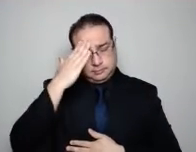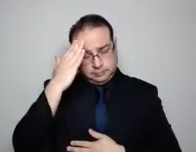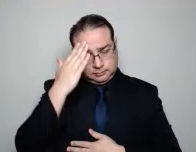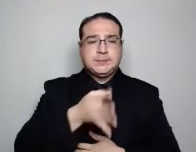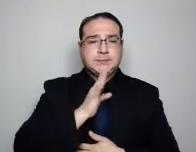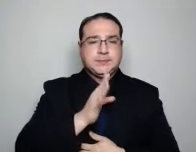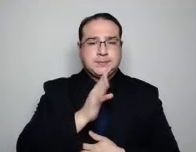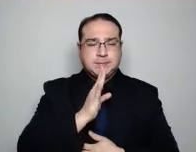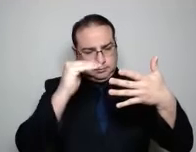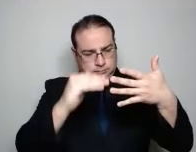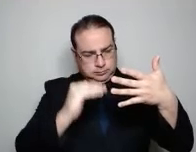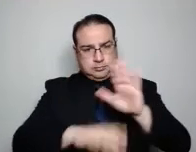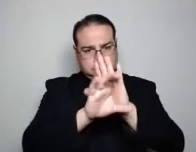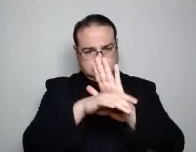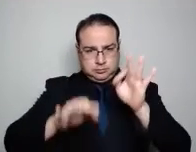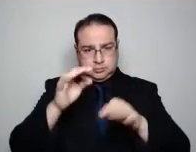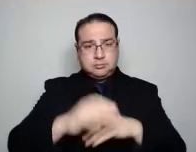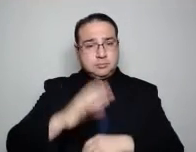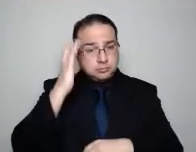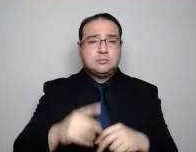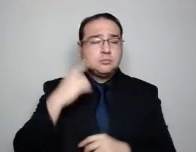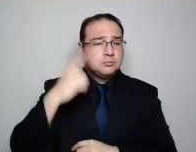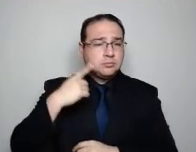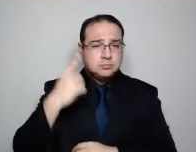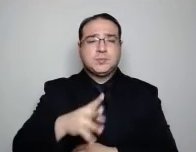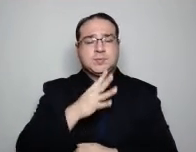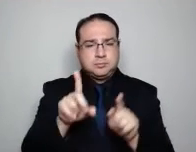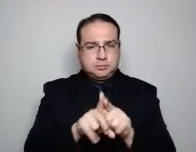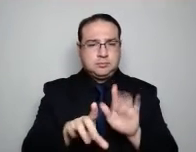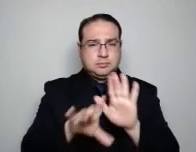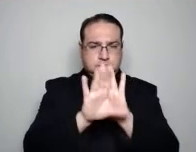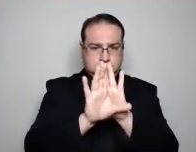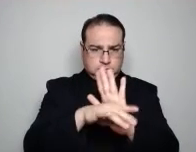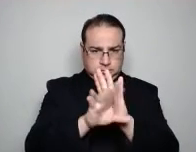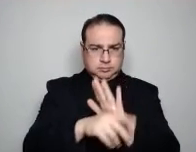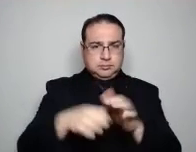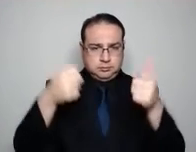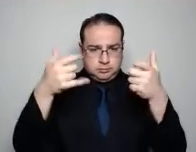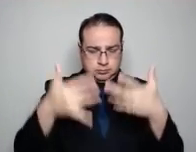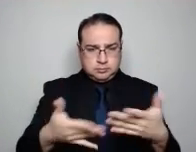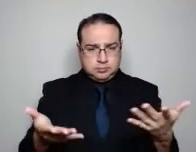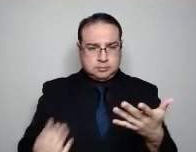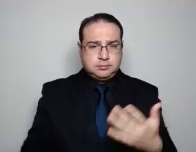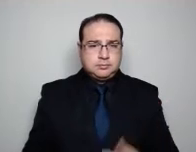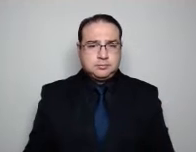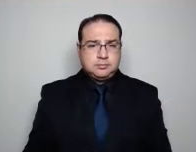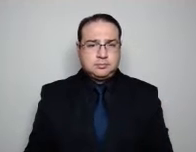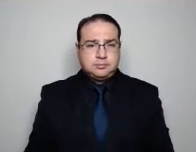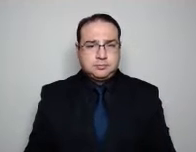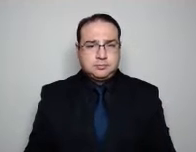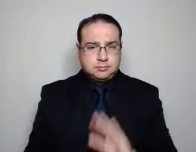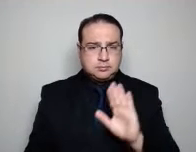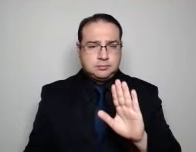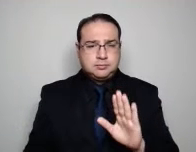que estão aqui também conhecem esse conceito jurídico que a gente vai falar aqui, mas pode ser que alguém que esteja assistindo não conheça,